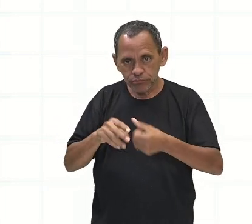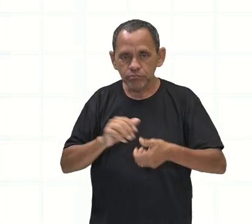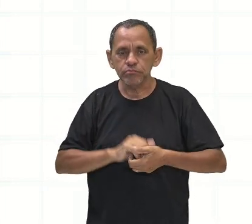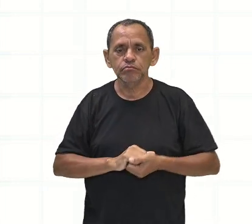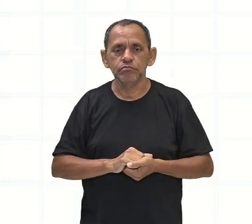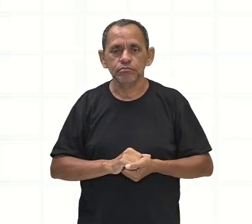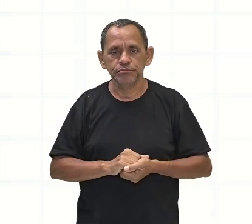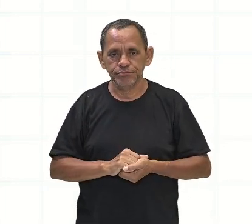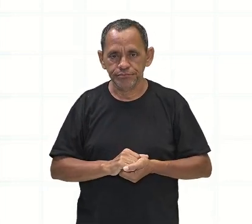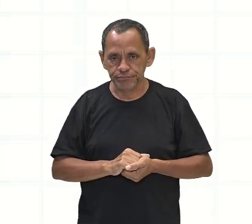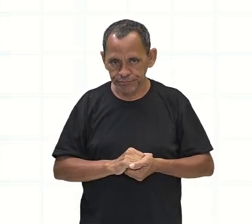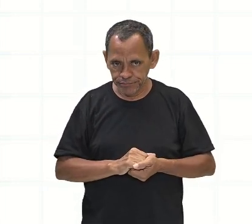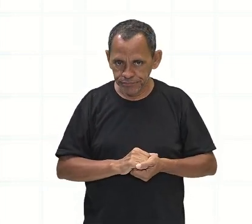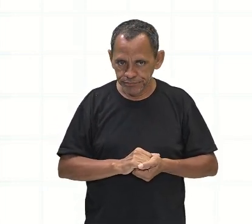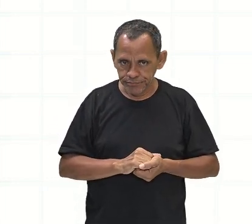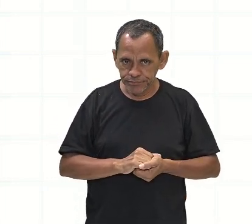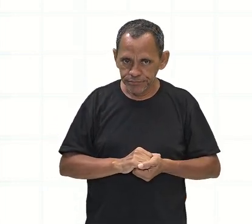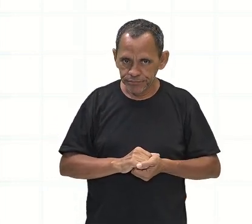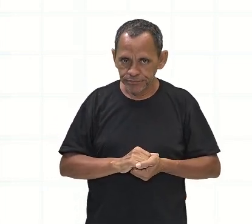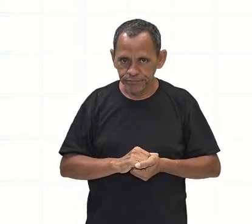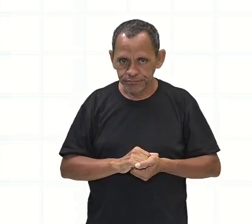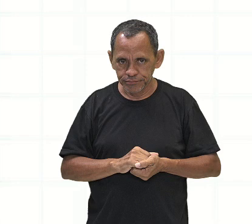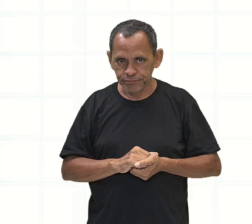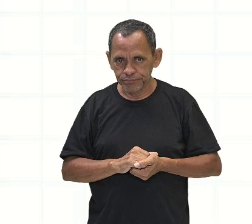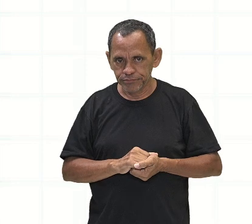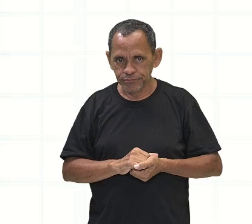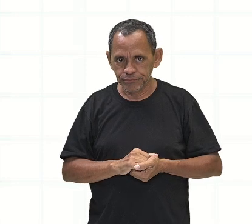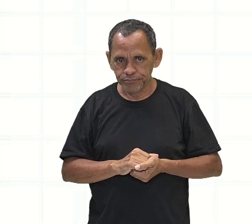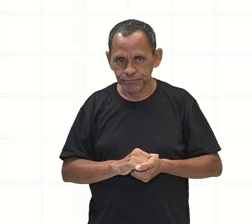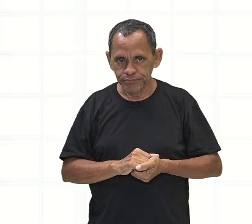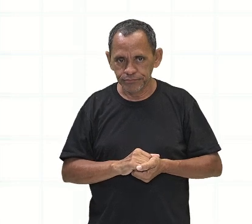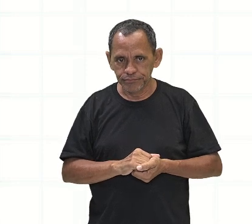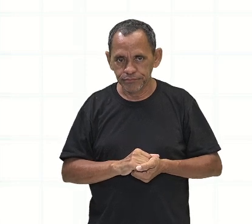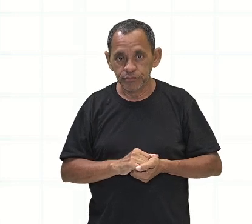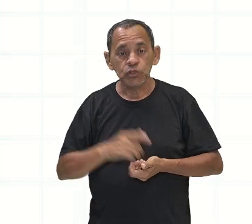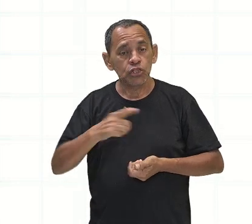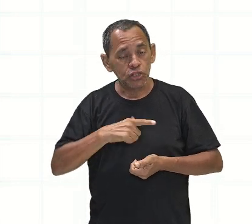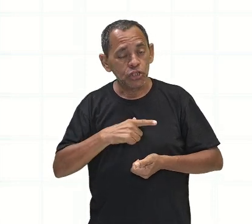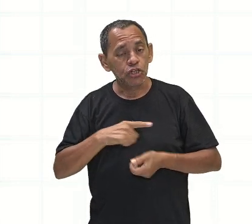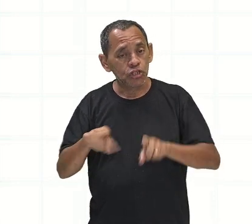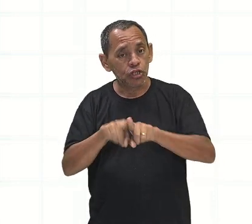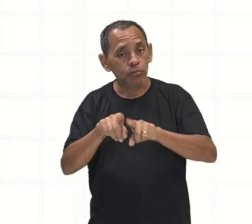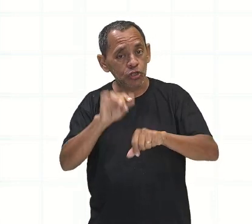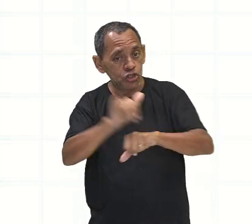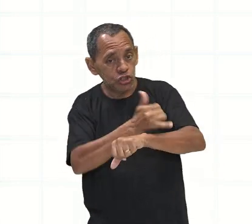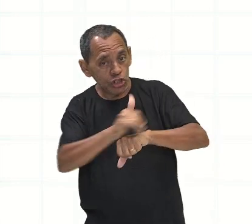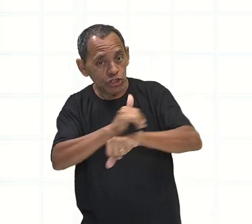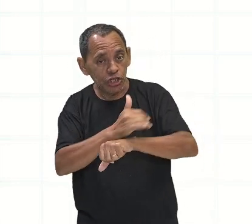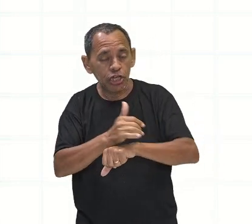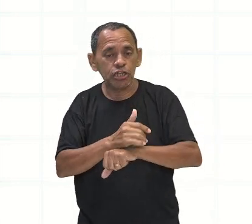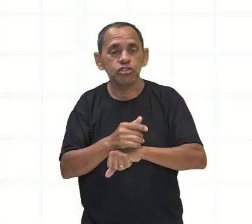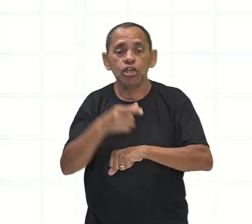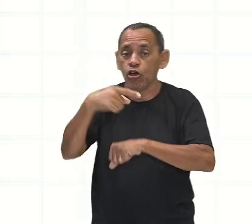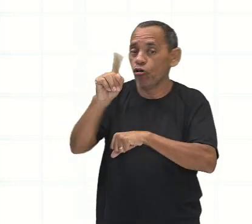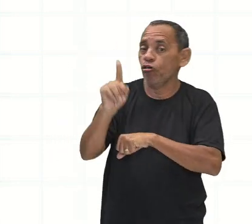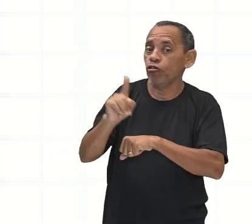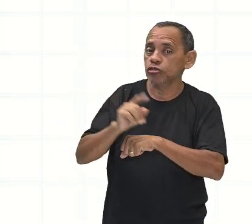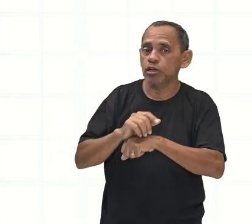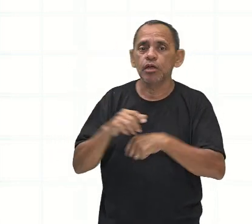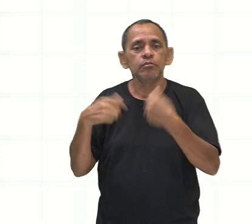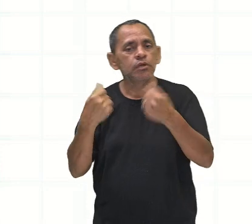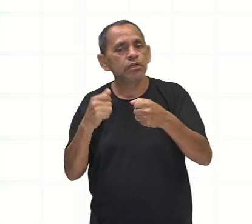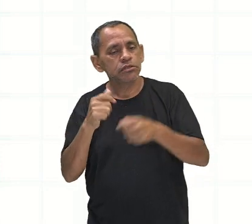ver, tá? E aí, eu ordeno que você se retire daqui, eu tenho outra forma, a letra B. É preciso que você